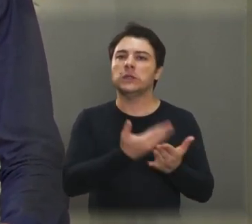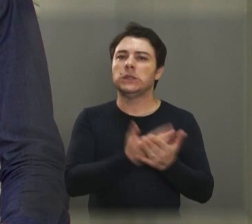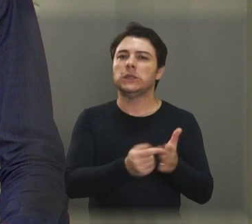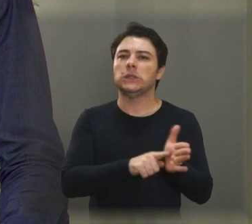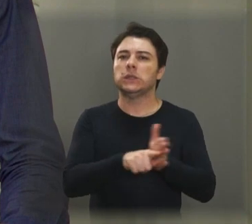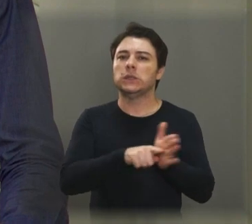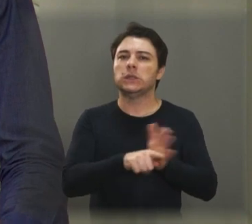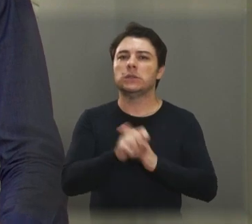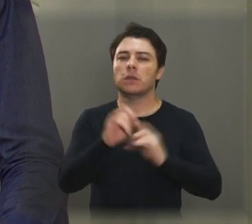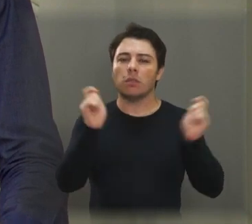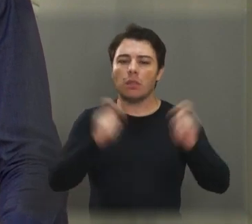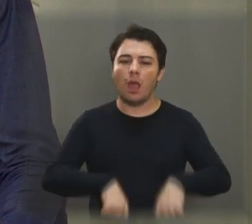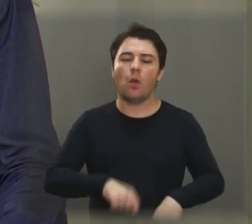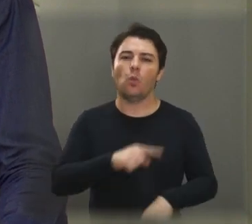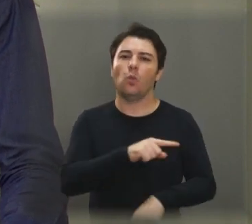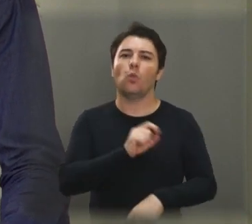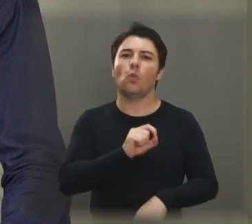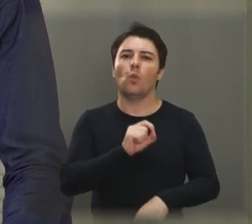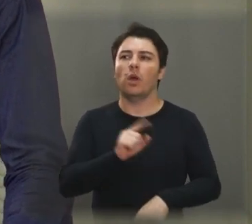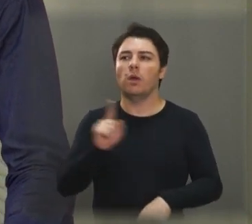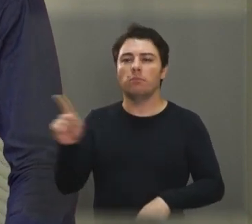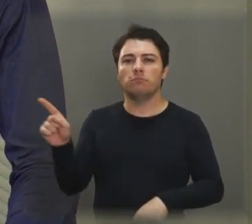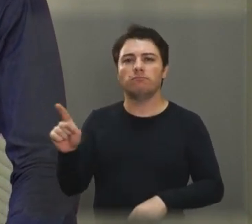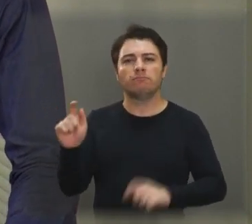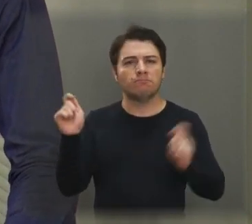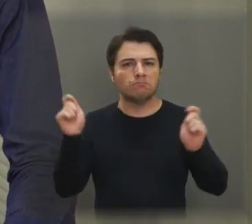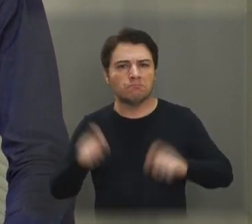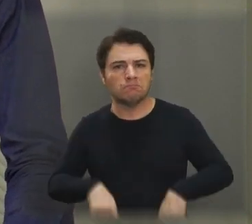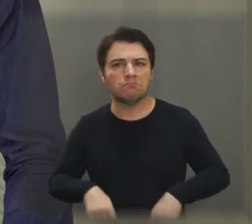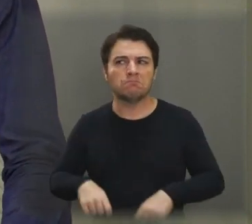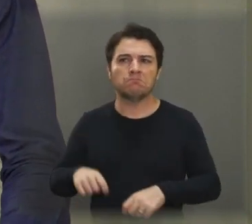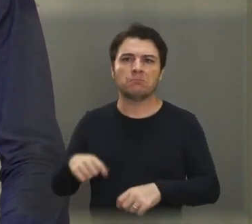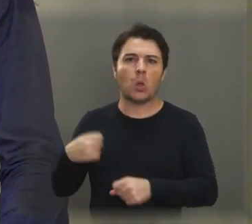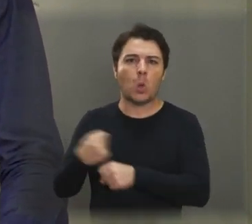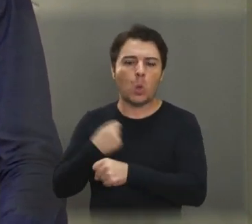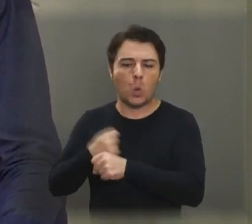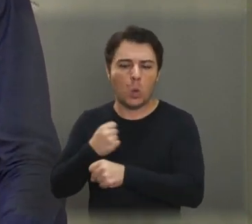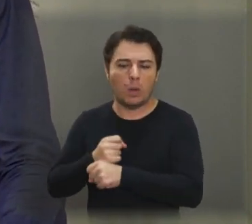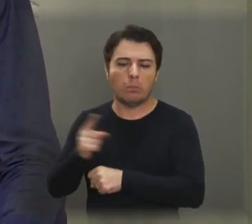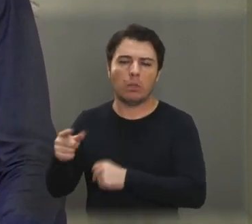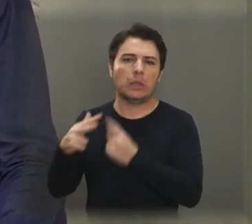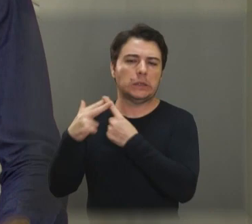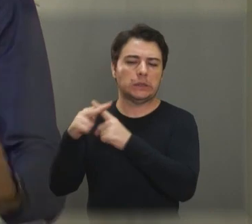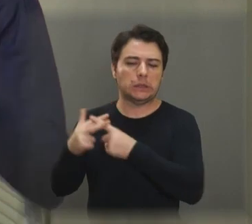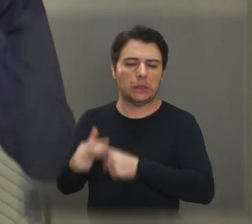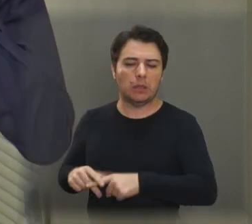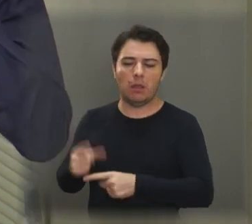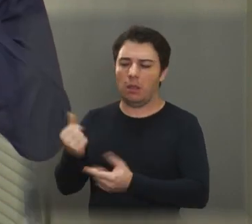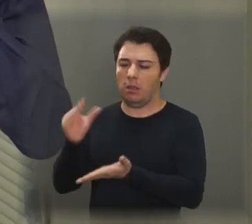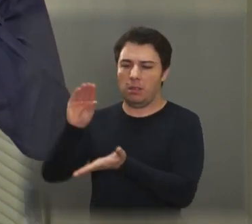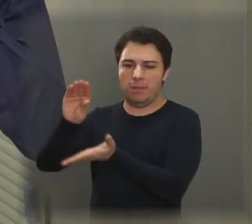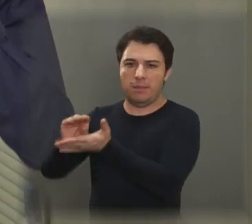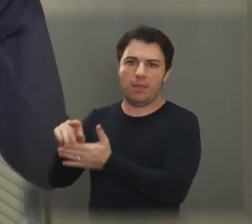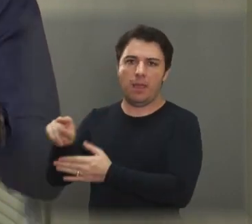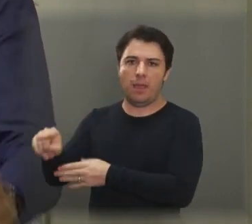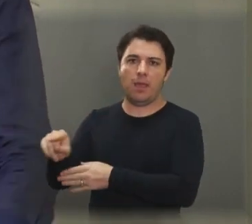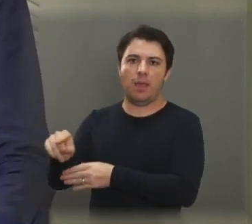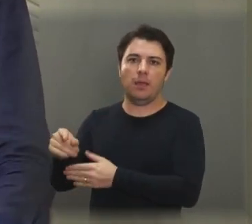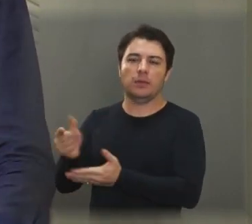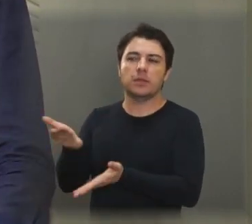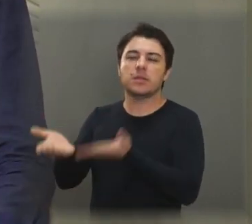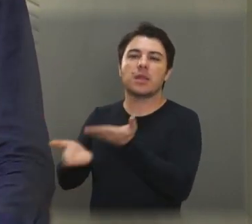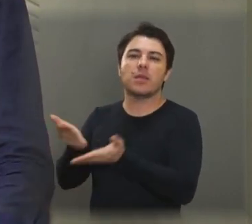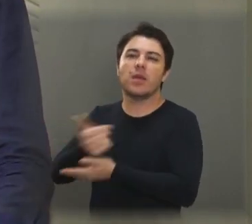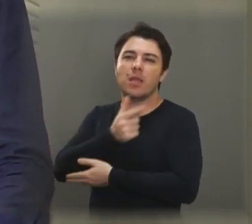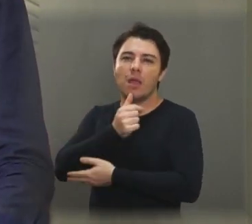existe a necessidade e a possibilidade tá fazendo alguma alguma obra lá para recurso para esse essa estação de